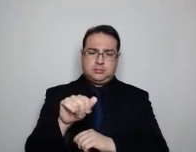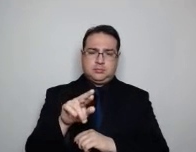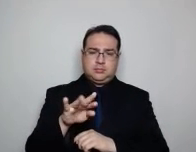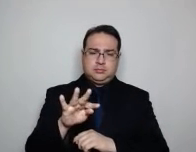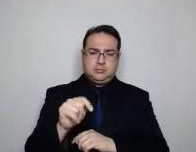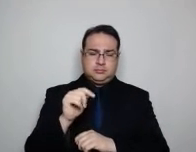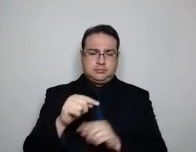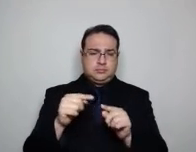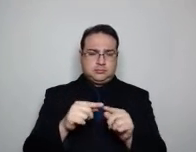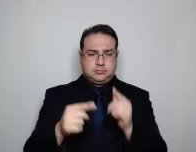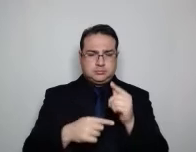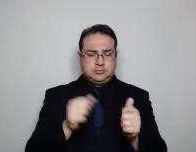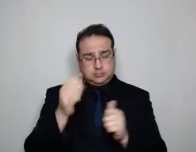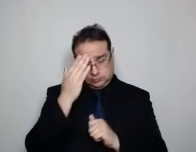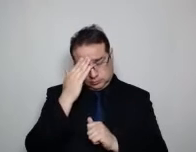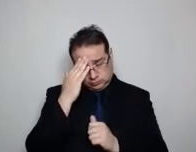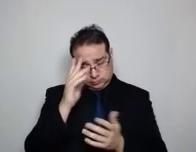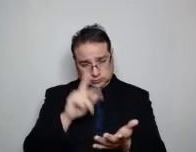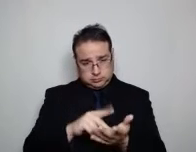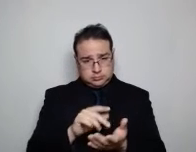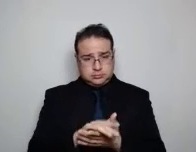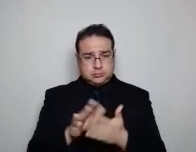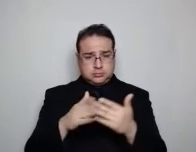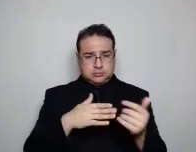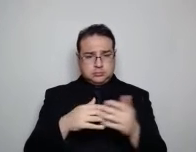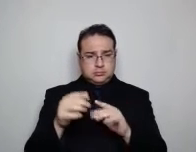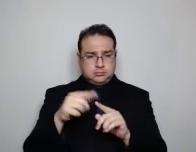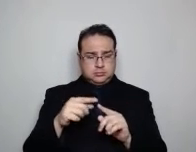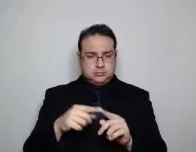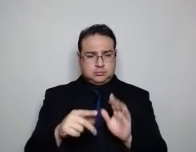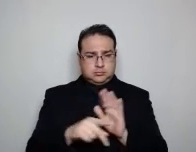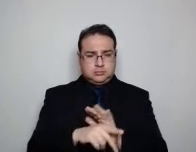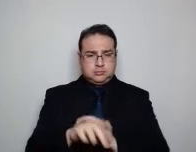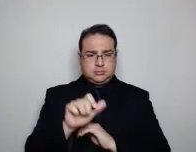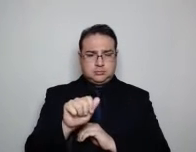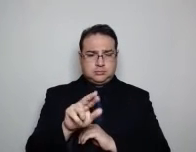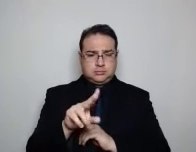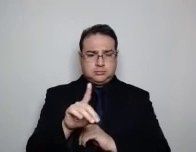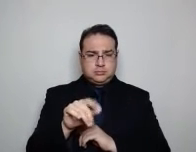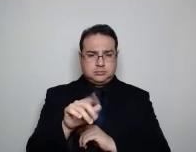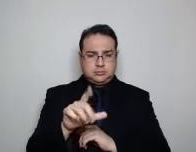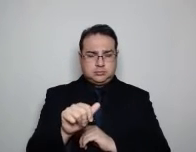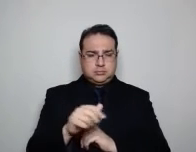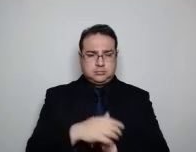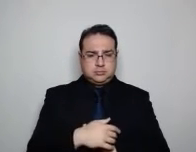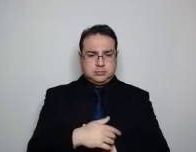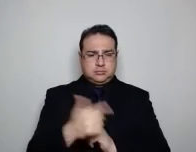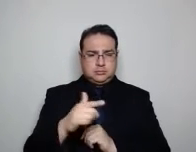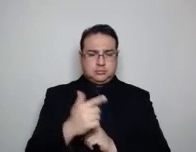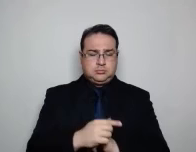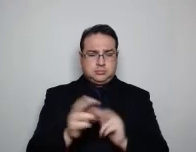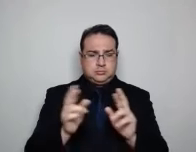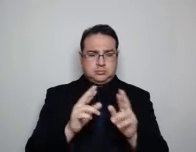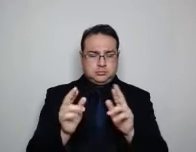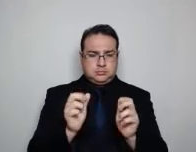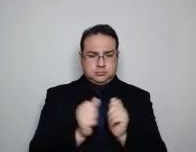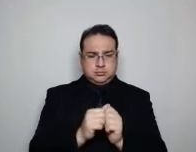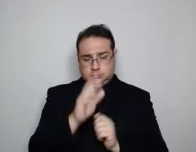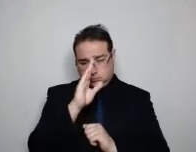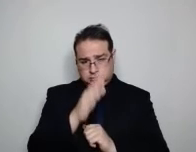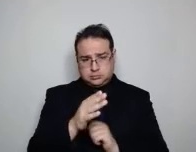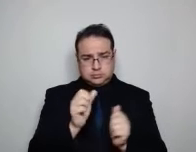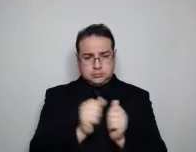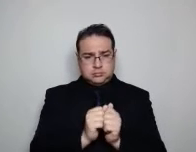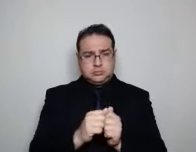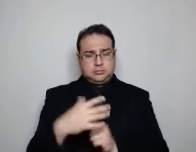se pudessem ser consideradas verídicas qualquer das acusações feitas pela agravada. Ela não tem mais nenhuma relação direta, né, com os filhos,